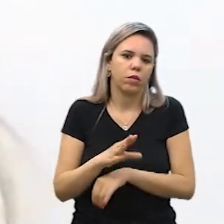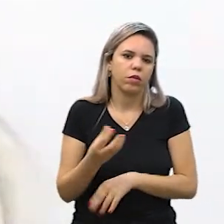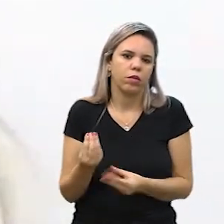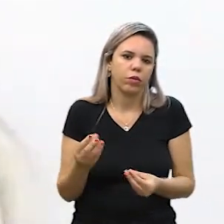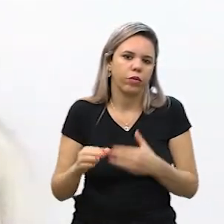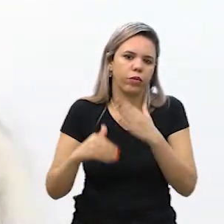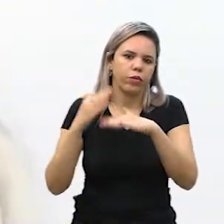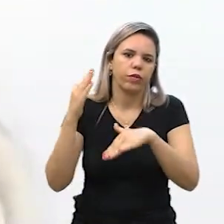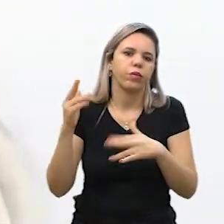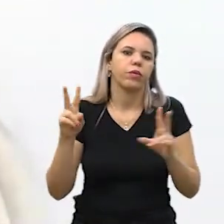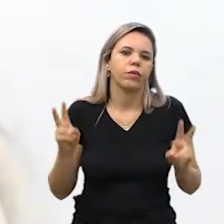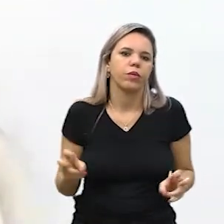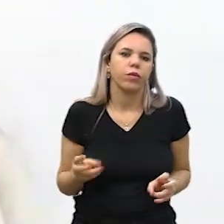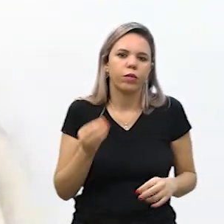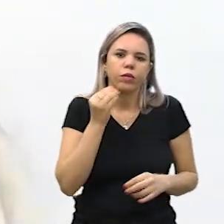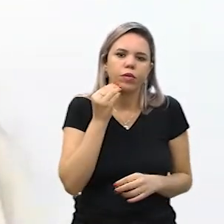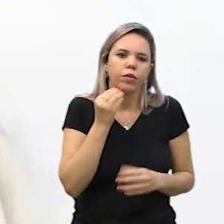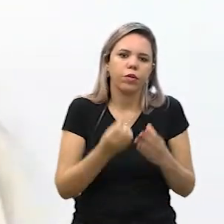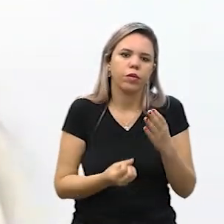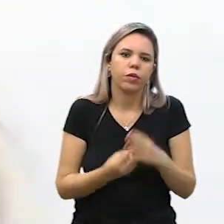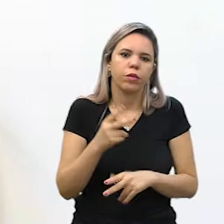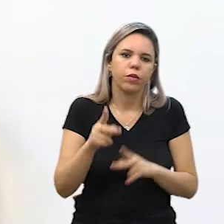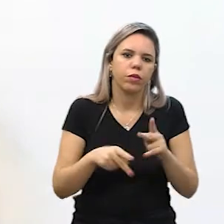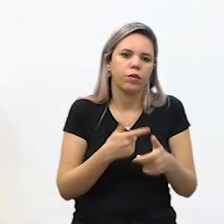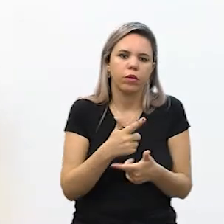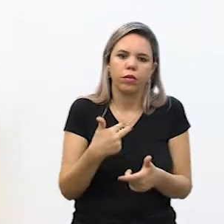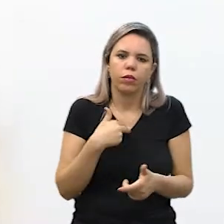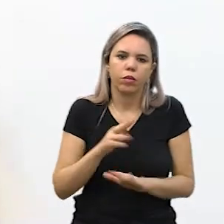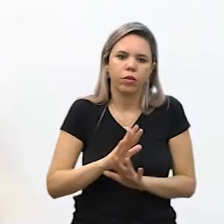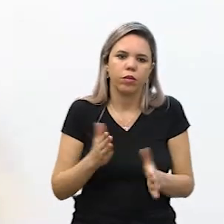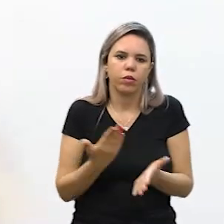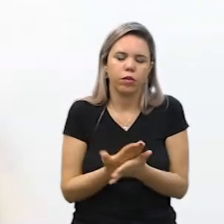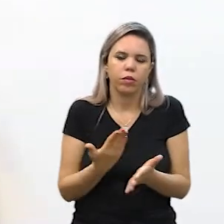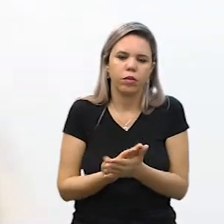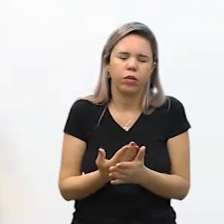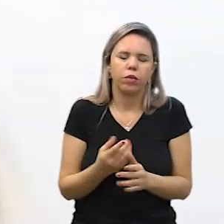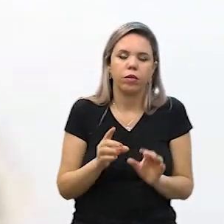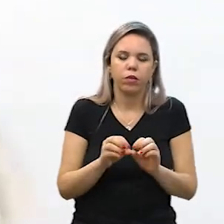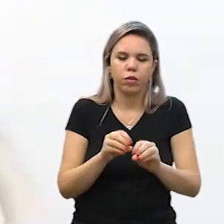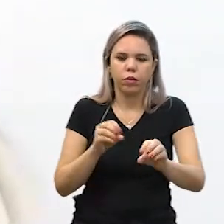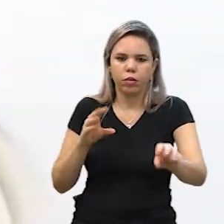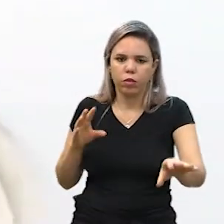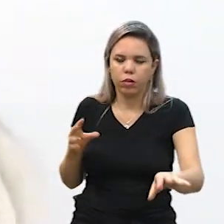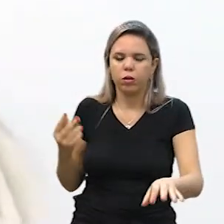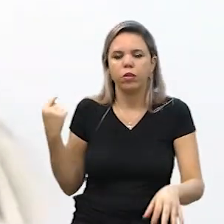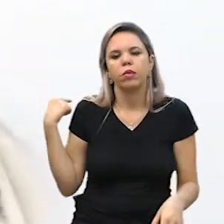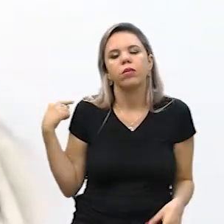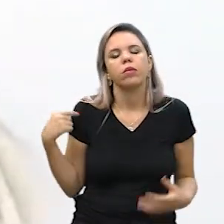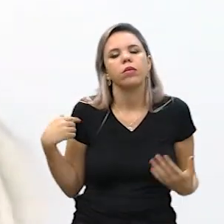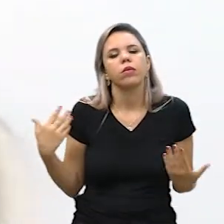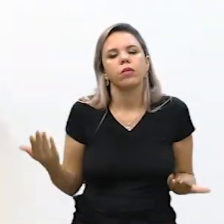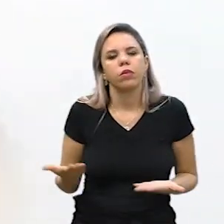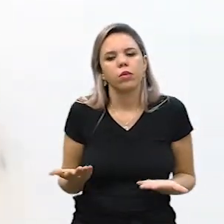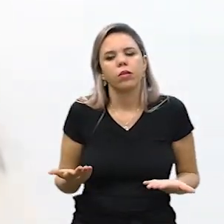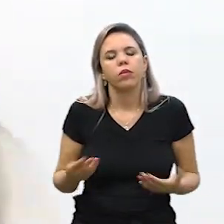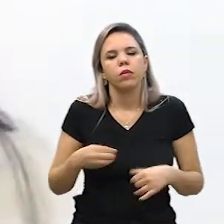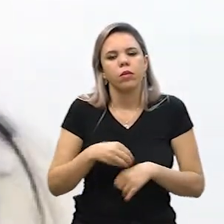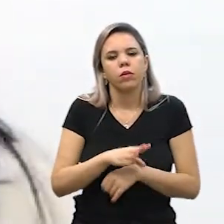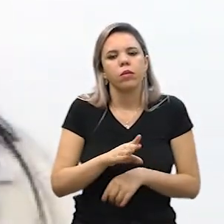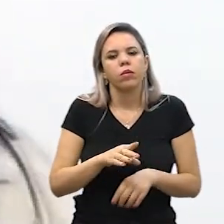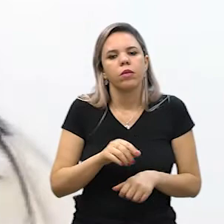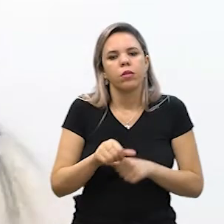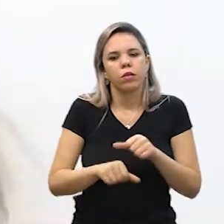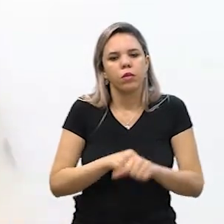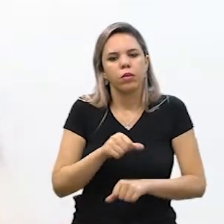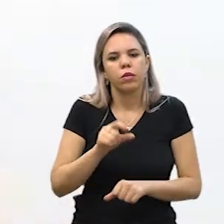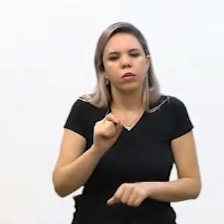muito avanço em relação à oportunidade daqueles que não podiam estudar à distância, tá? Mas ele também trouxe